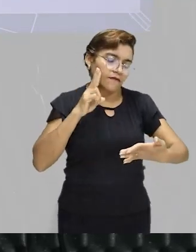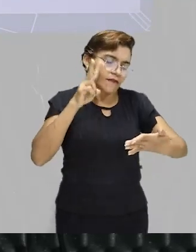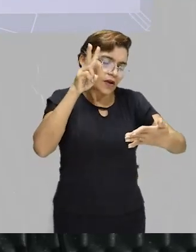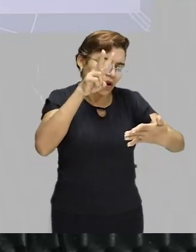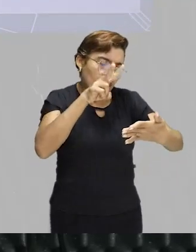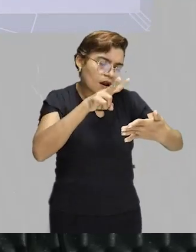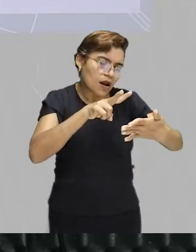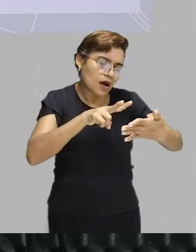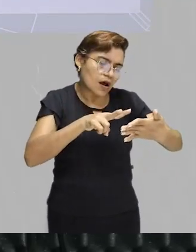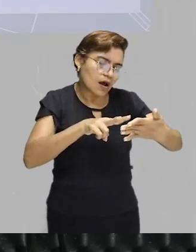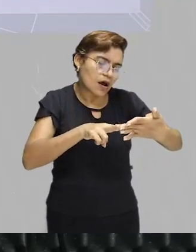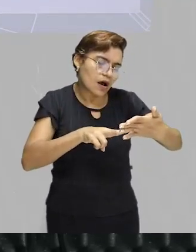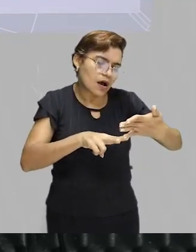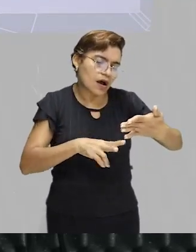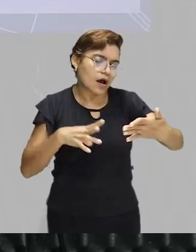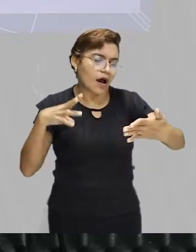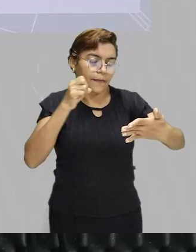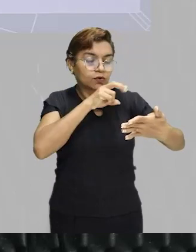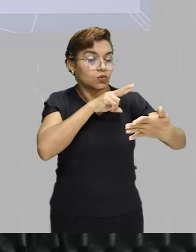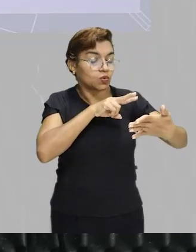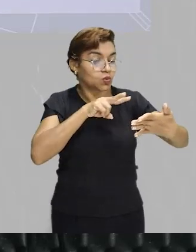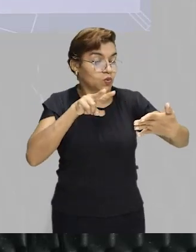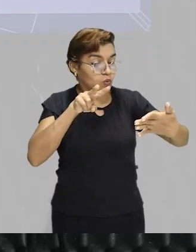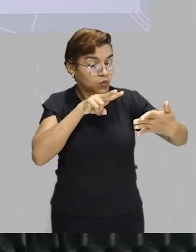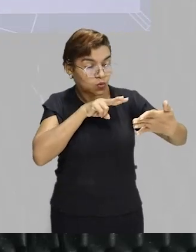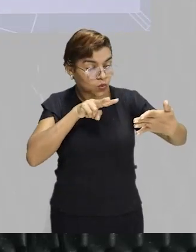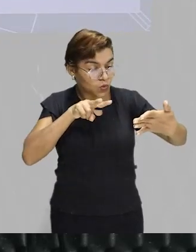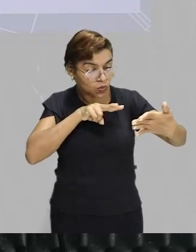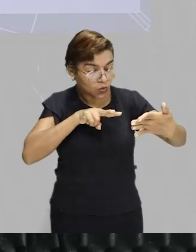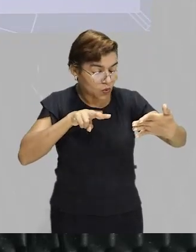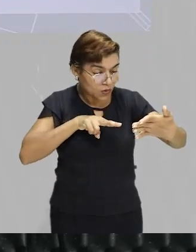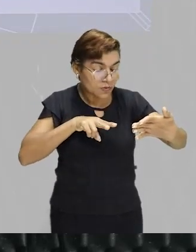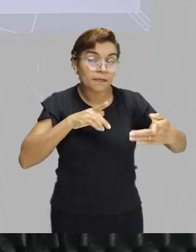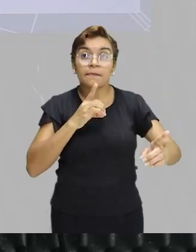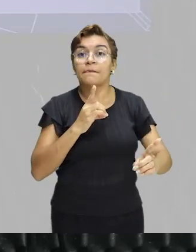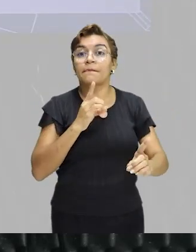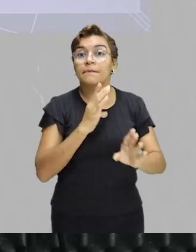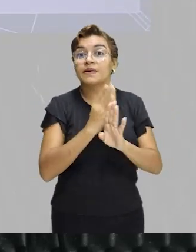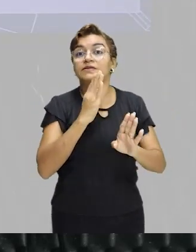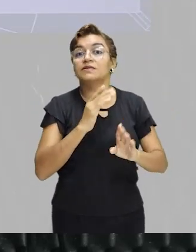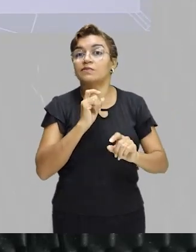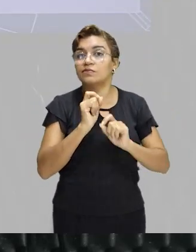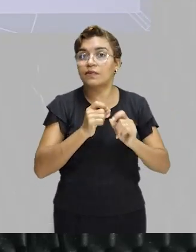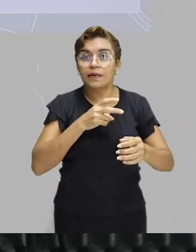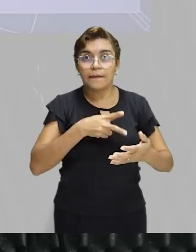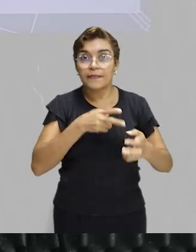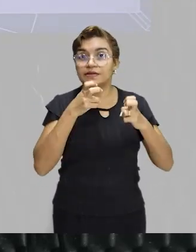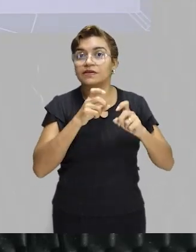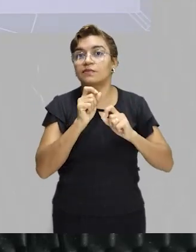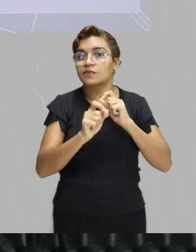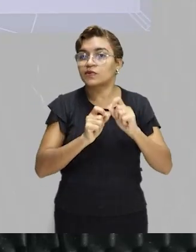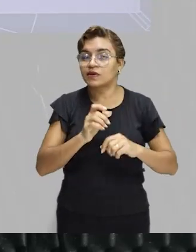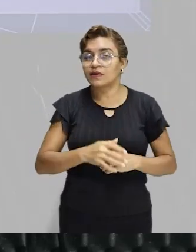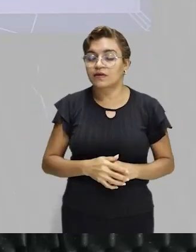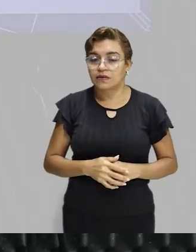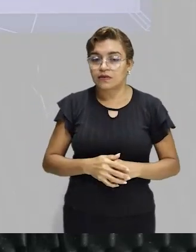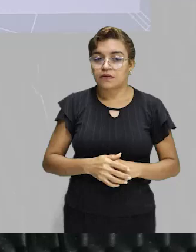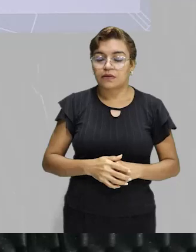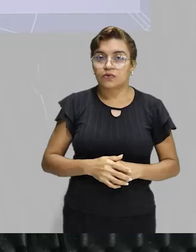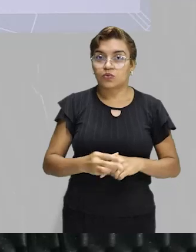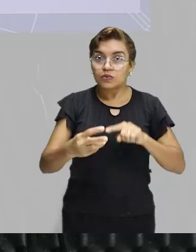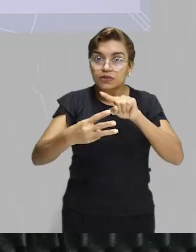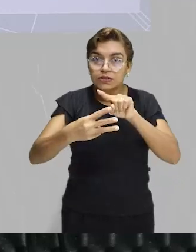aquele passar rápido dos olhos pelo texto, eu vou identificar bem aqui, ó, no terceiro item ou no